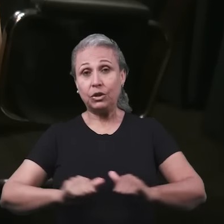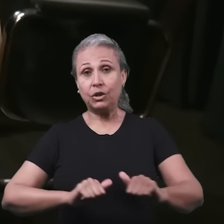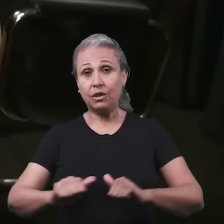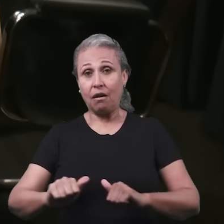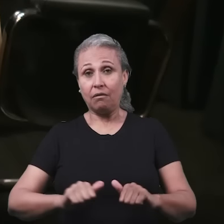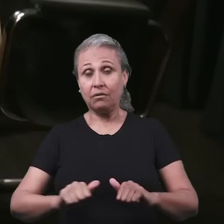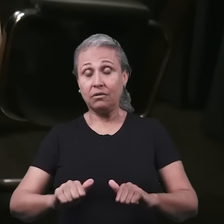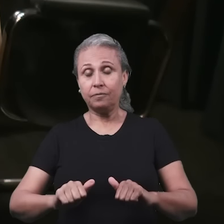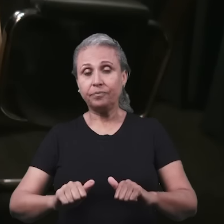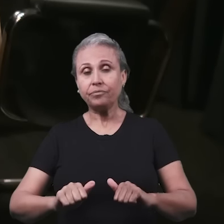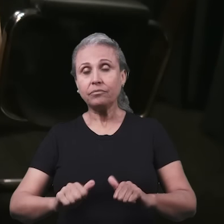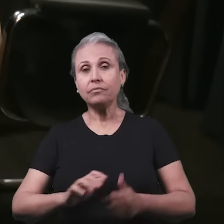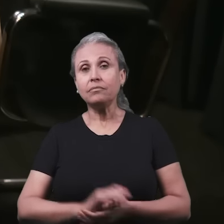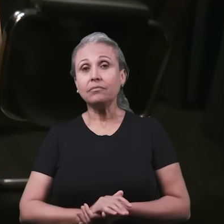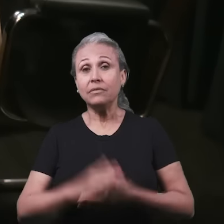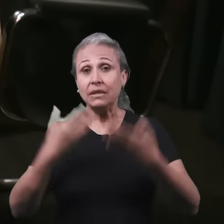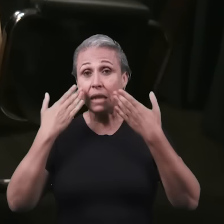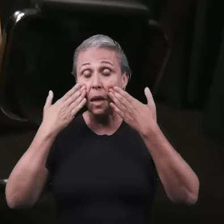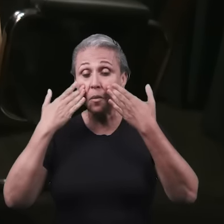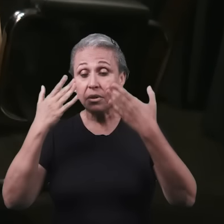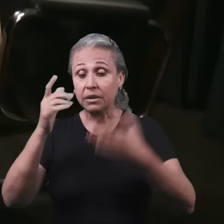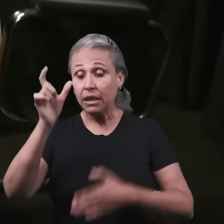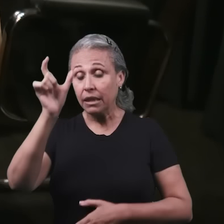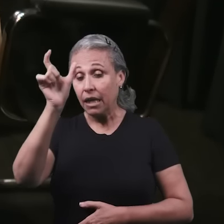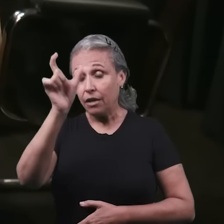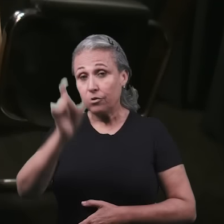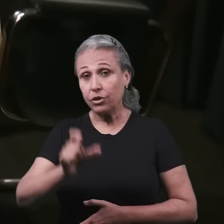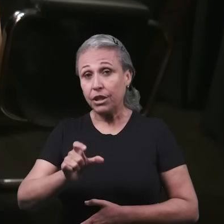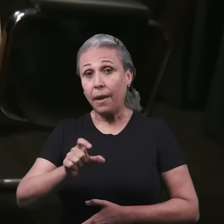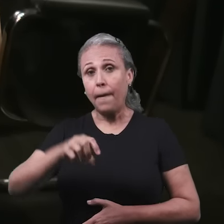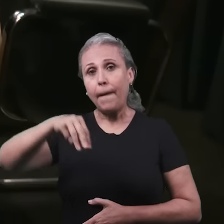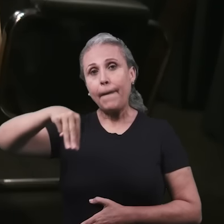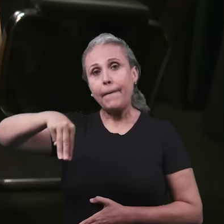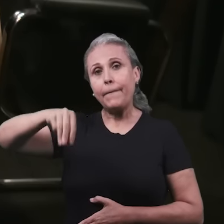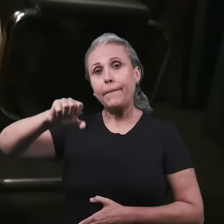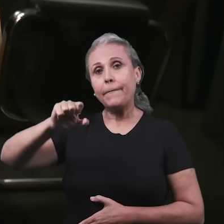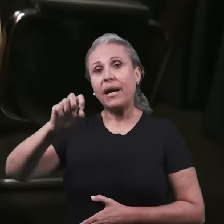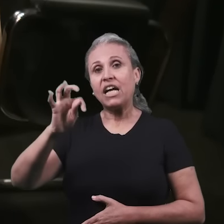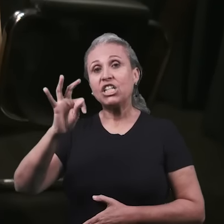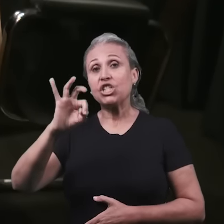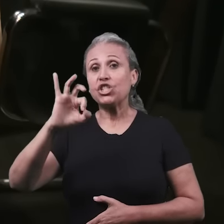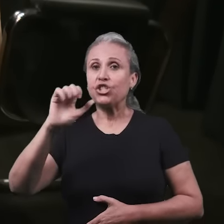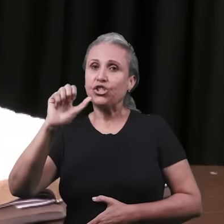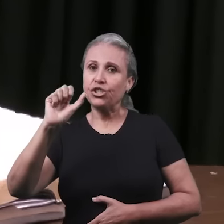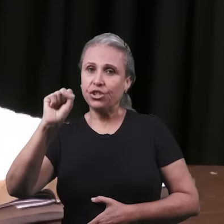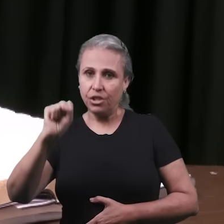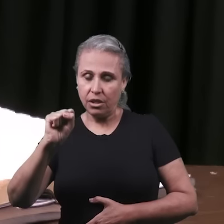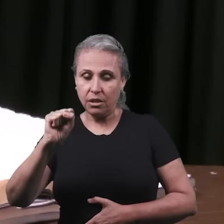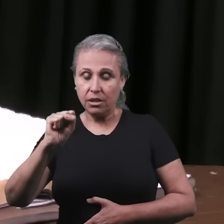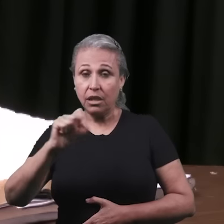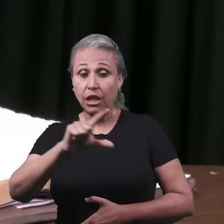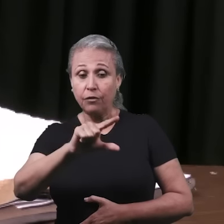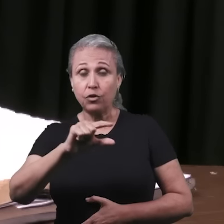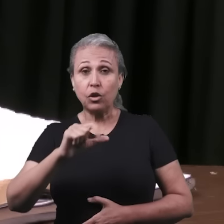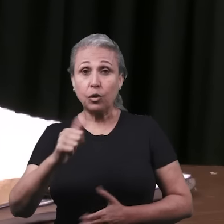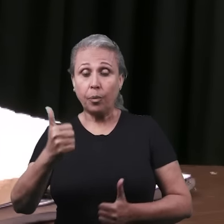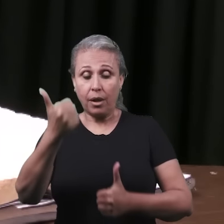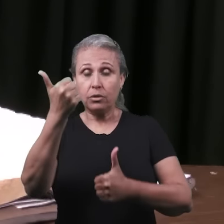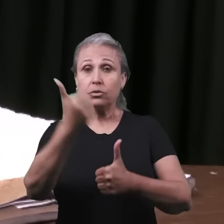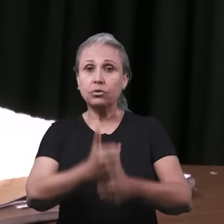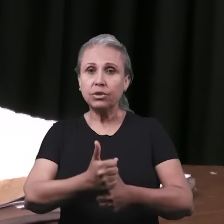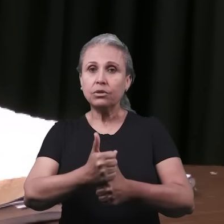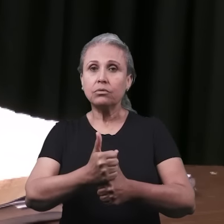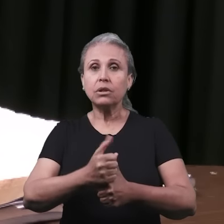Atos, apresenta a figura de Matias, que foi aquele que foi escolhido para